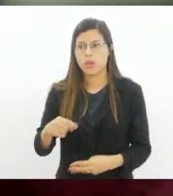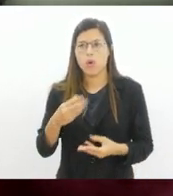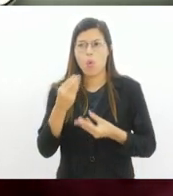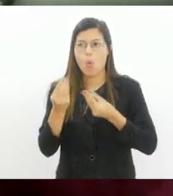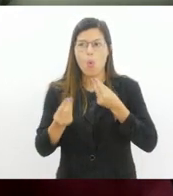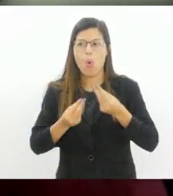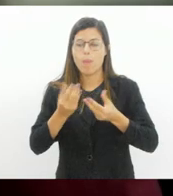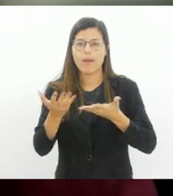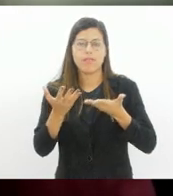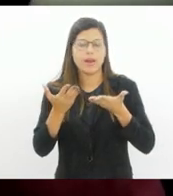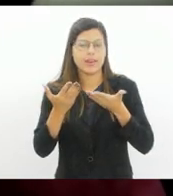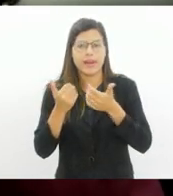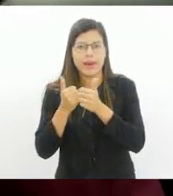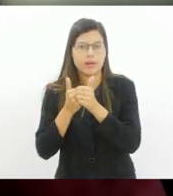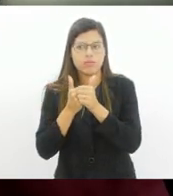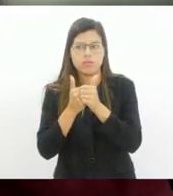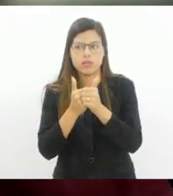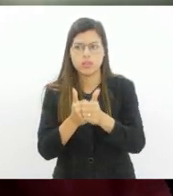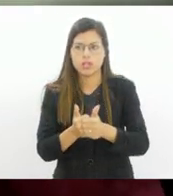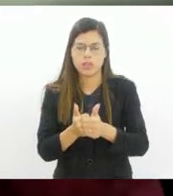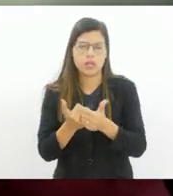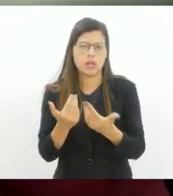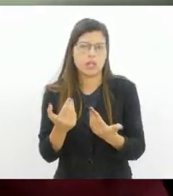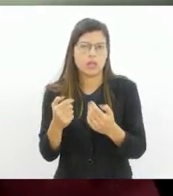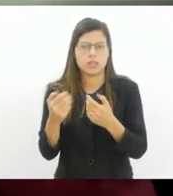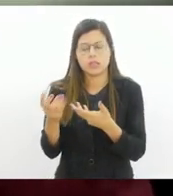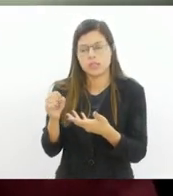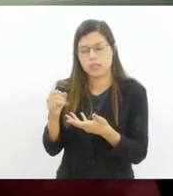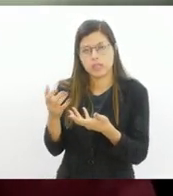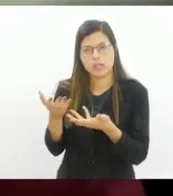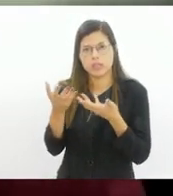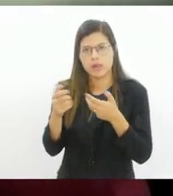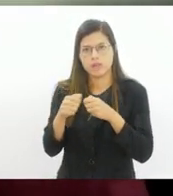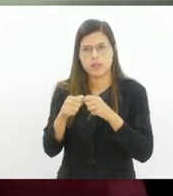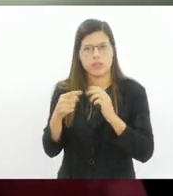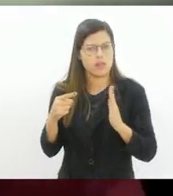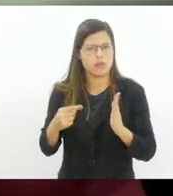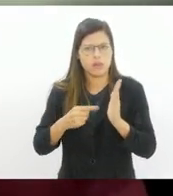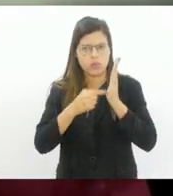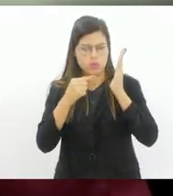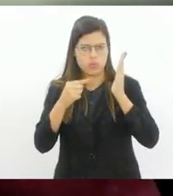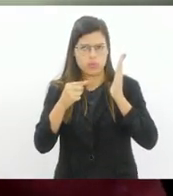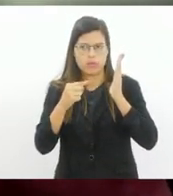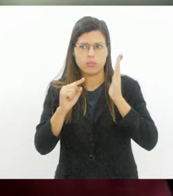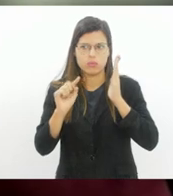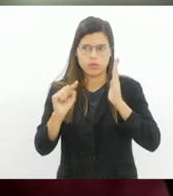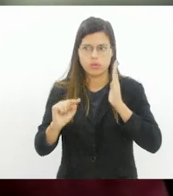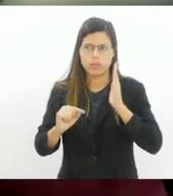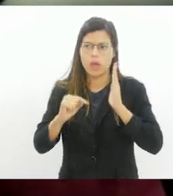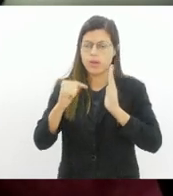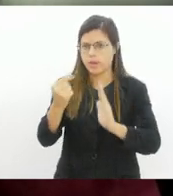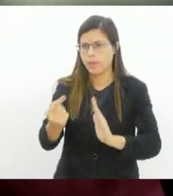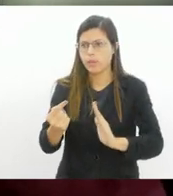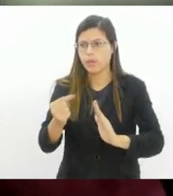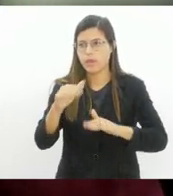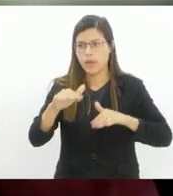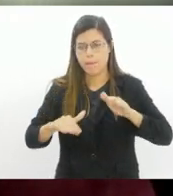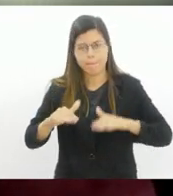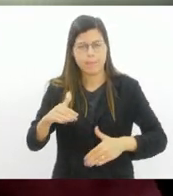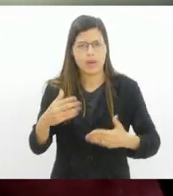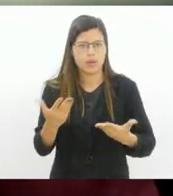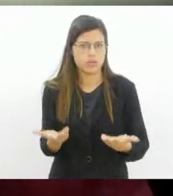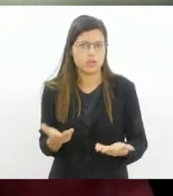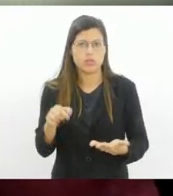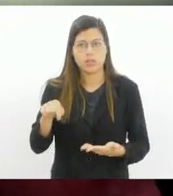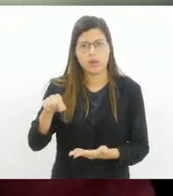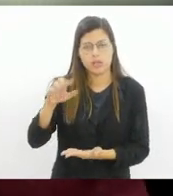quer seguir com aquela situação, se ela quiser fazer a denúncia. Aí o fluxo seguinte na rede é que depende do próximo passo que ela